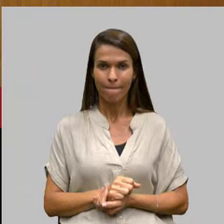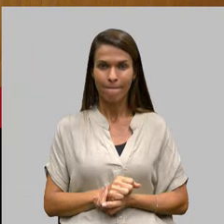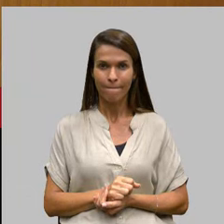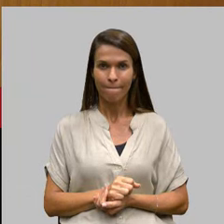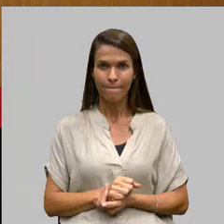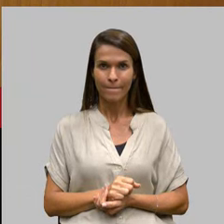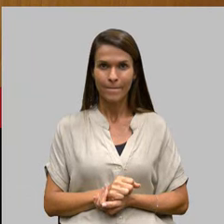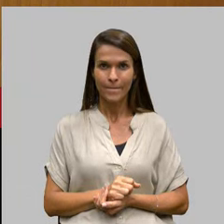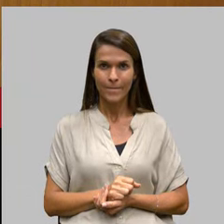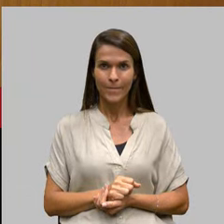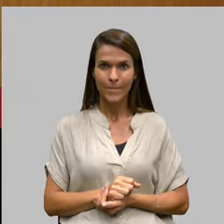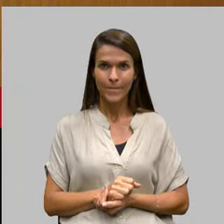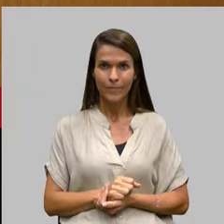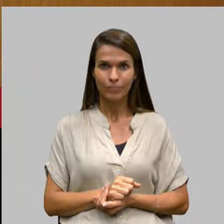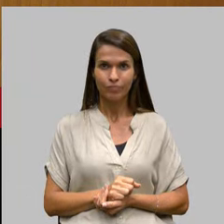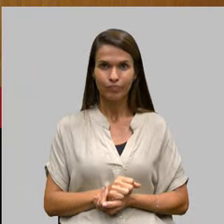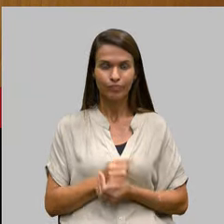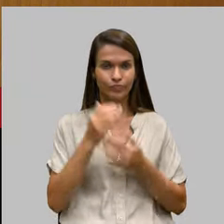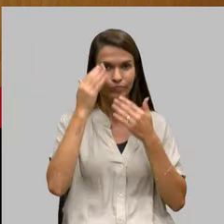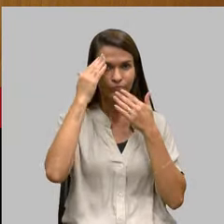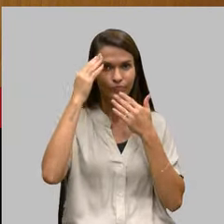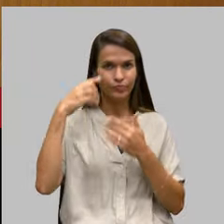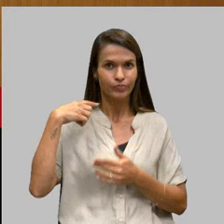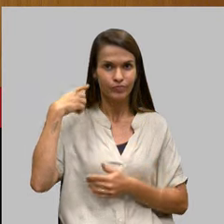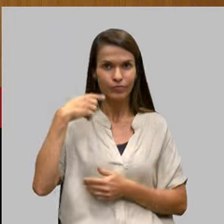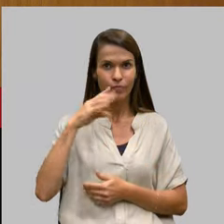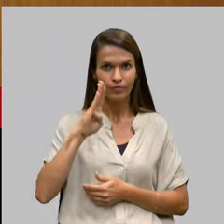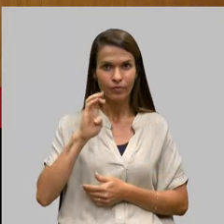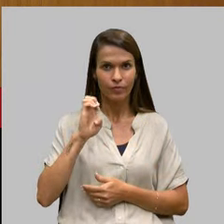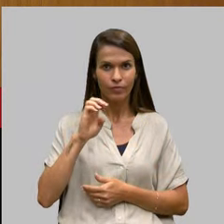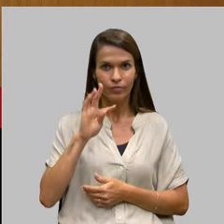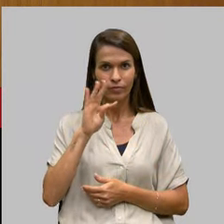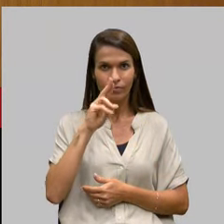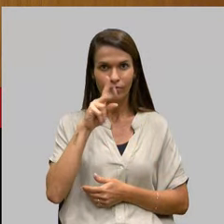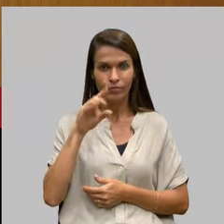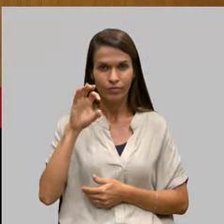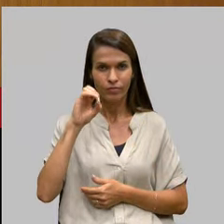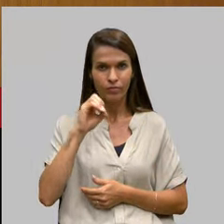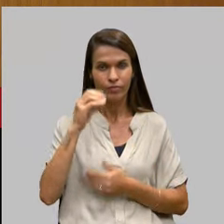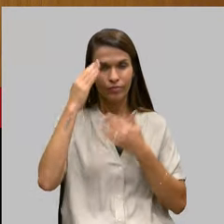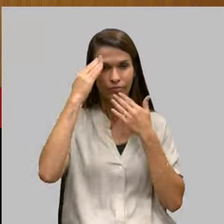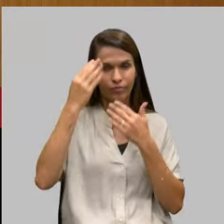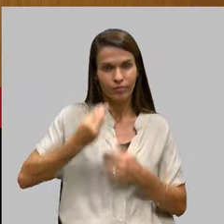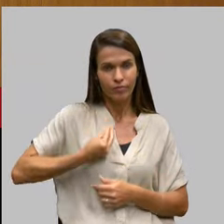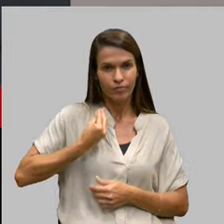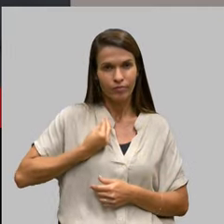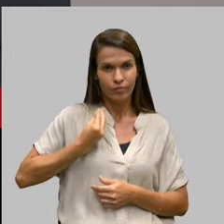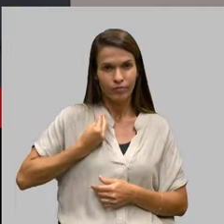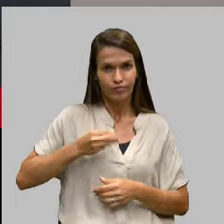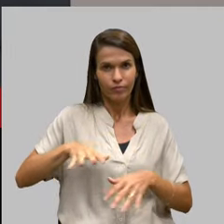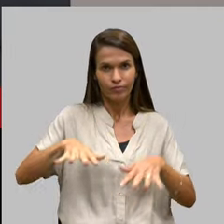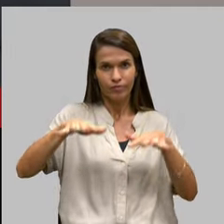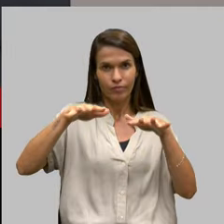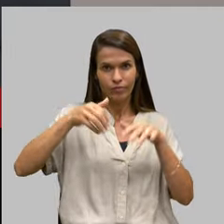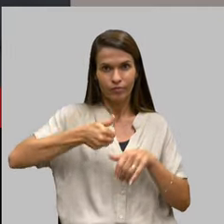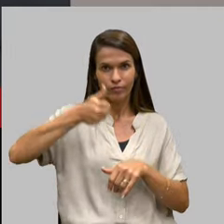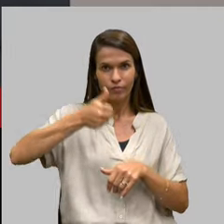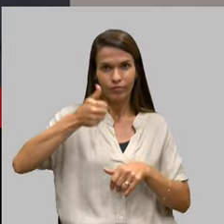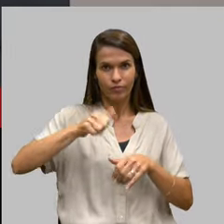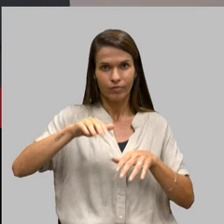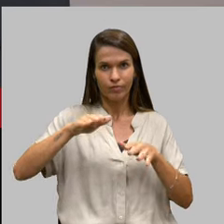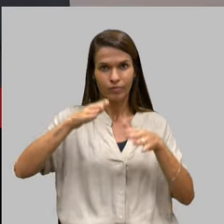tanto Muito obrigado Deputado Betão agradecemos a presença dos convidados da primeira mesa de